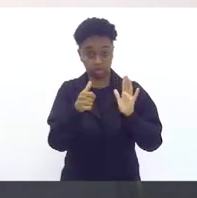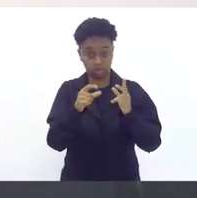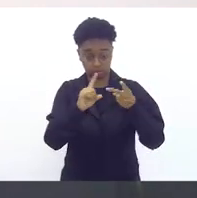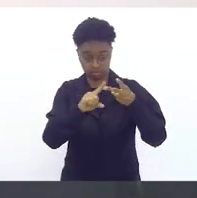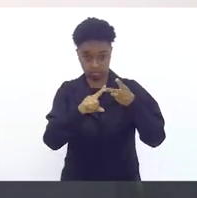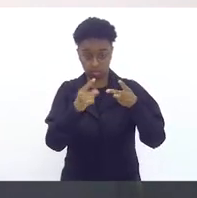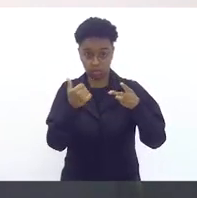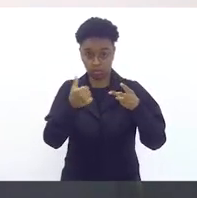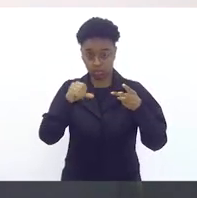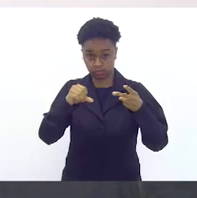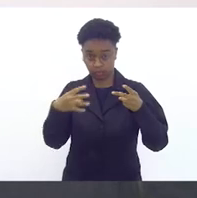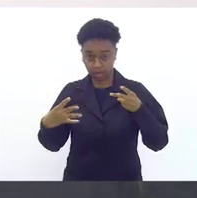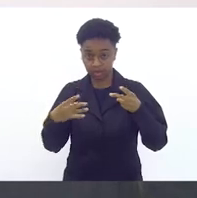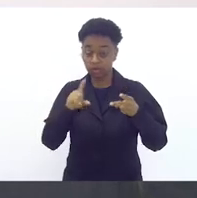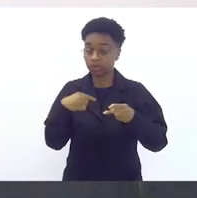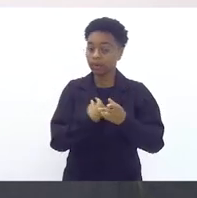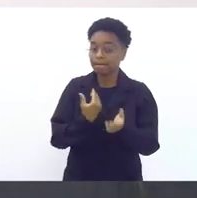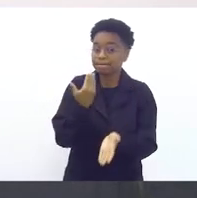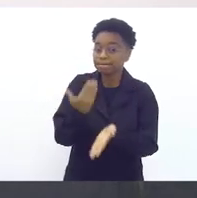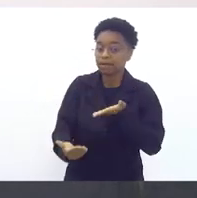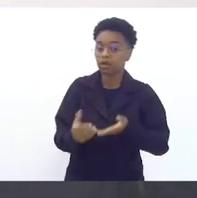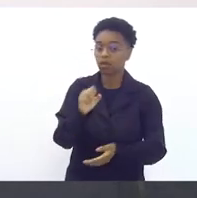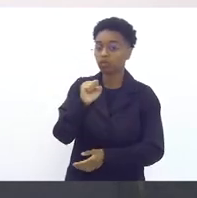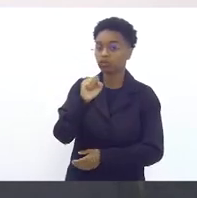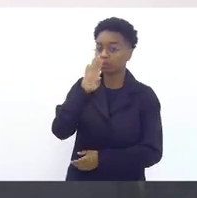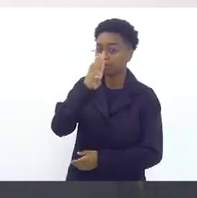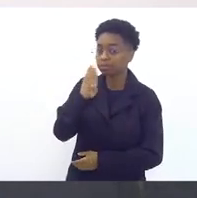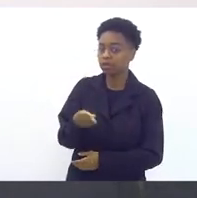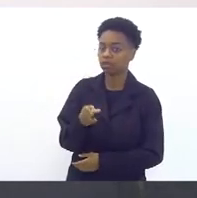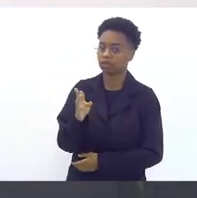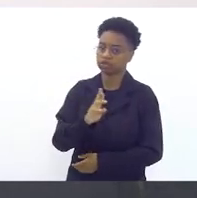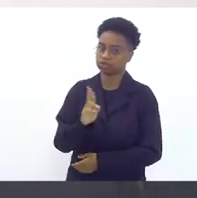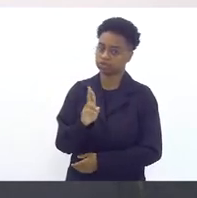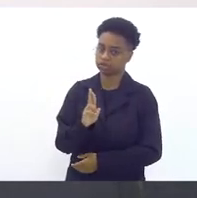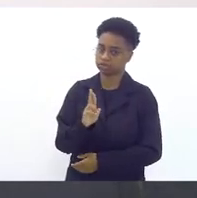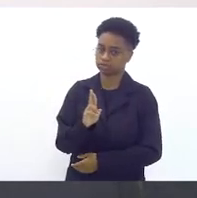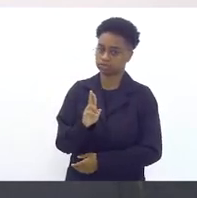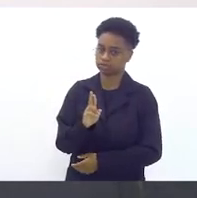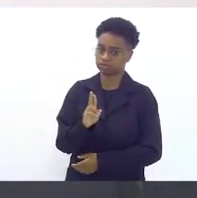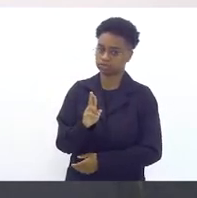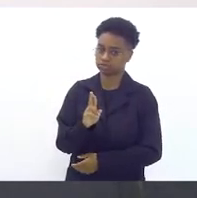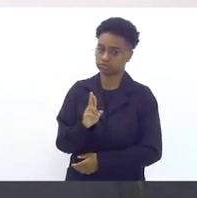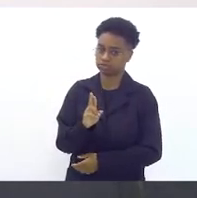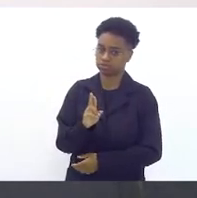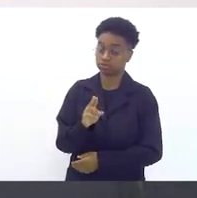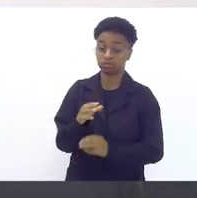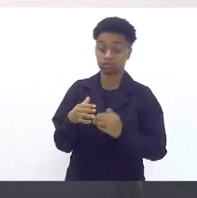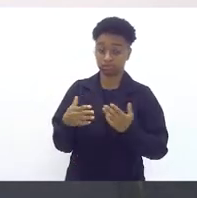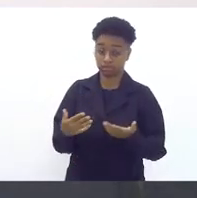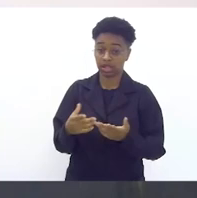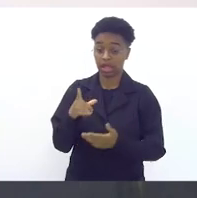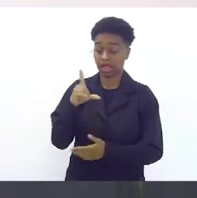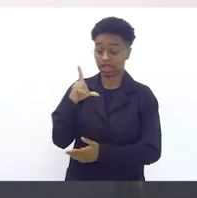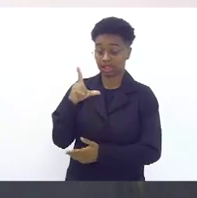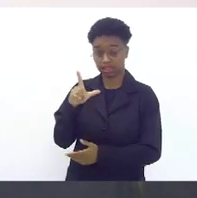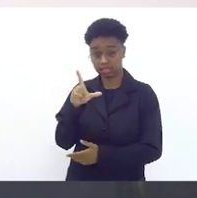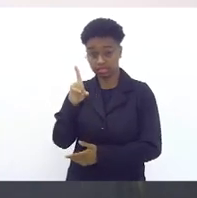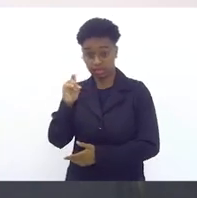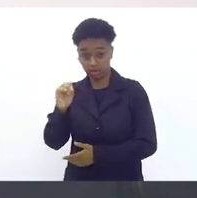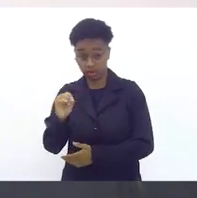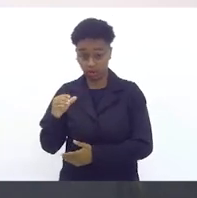194, 8 bilhões de reais. Não é à toa que as três próximas LDOs